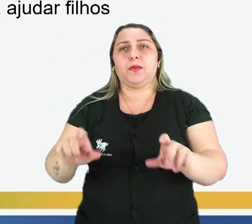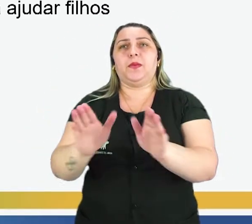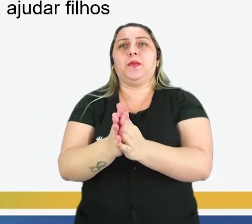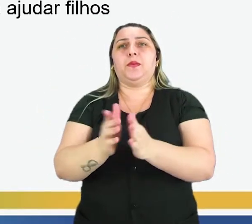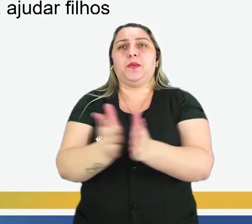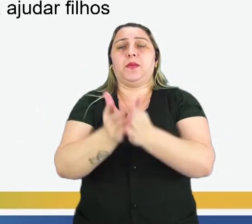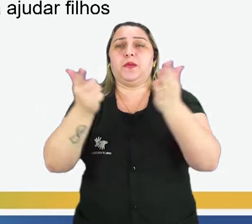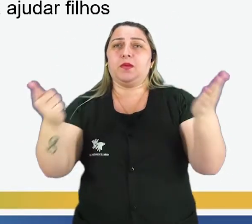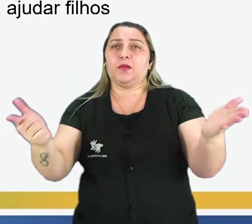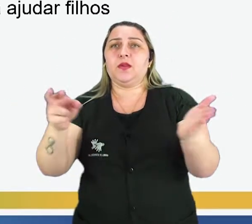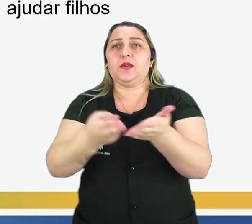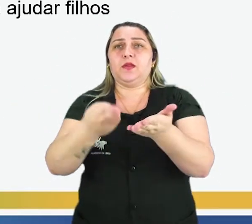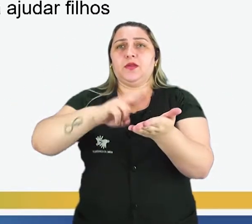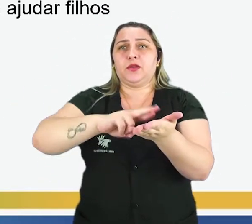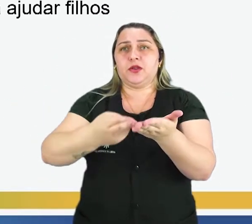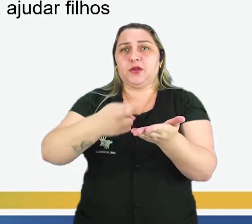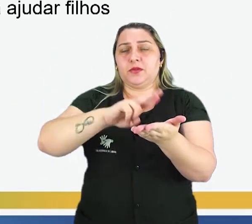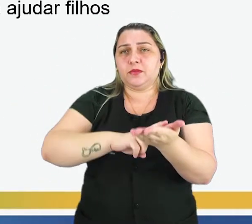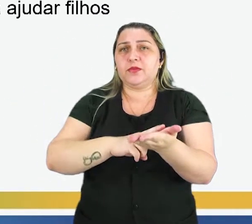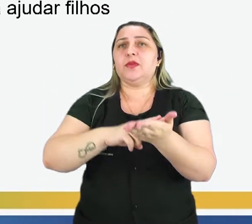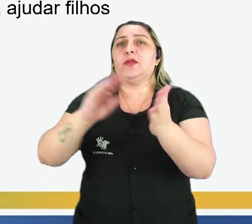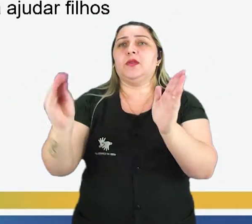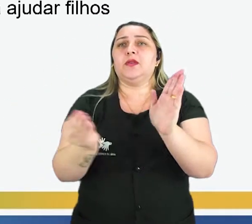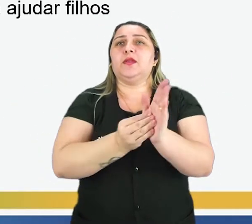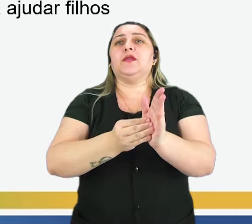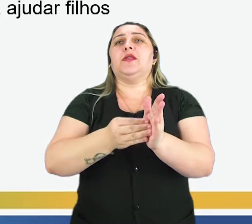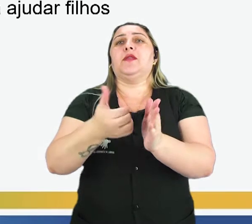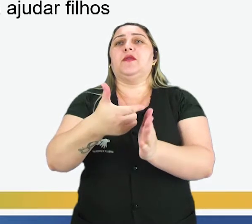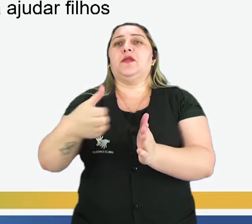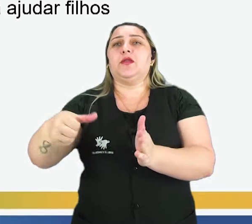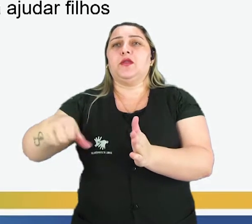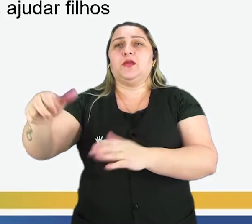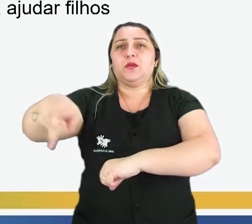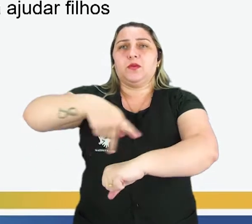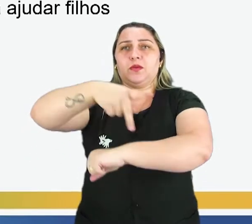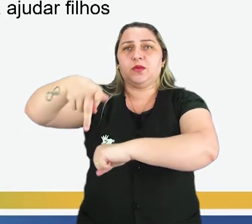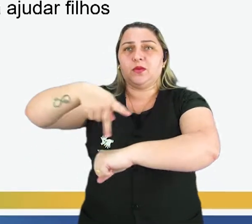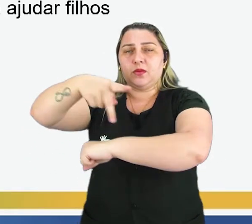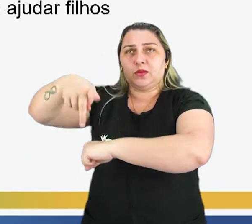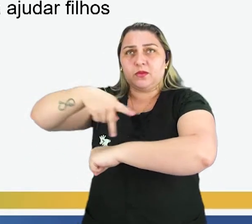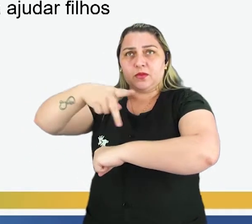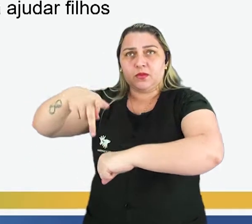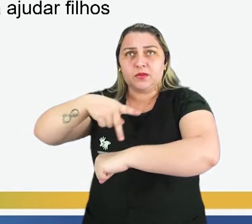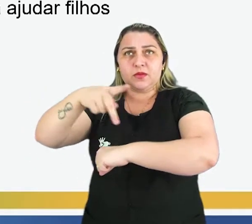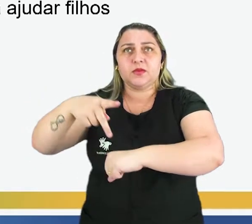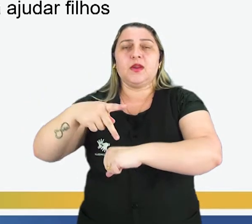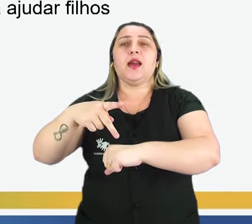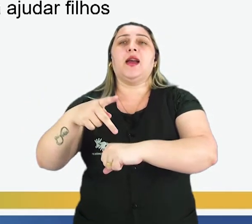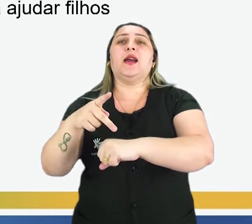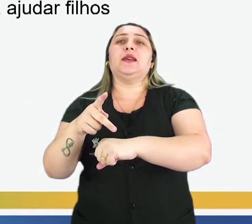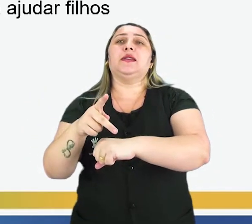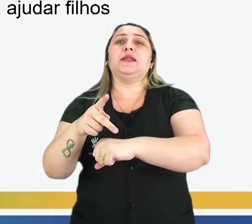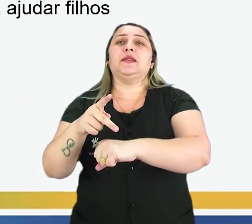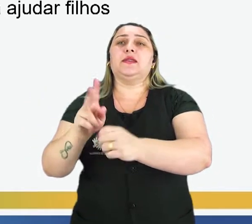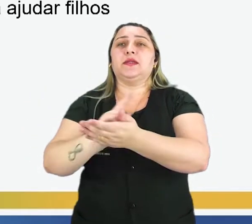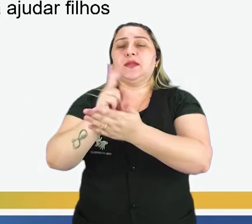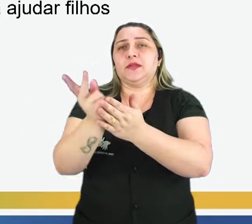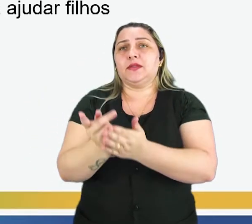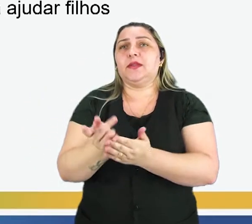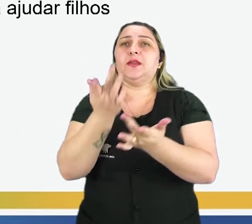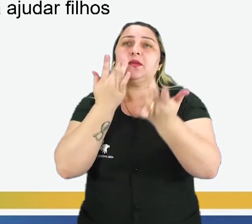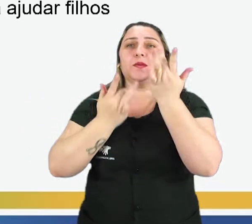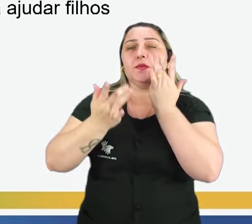jornais e páginas de gibis publicados em 29 países, de estrelar desenhos animados,